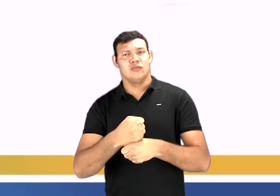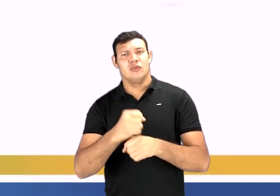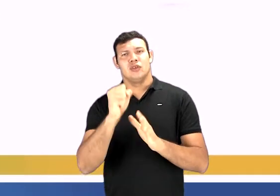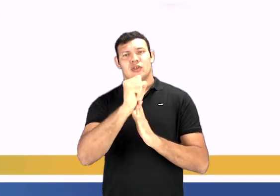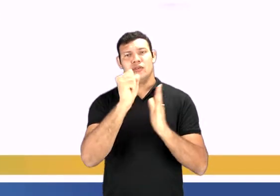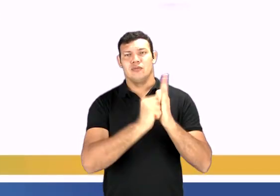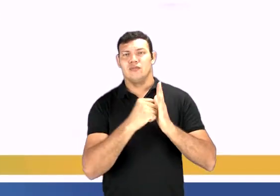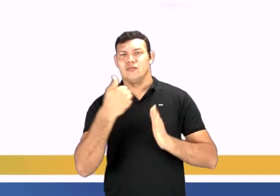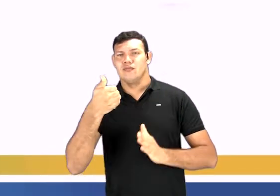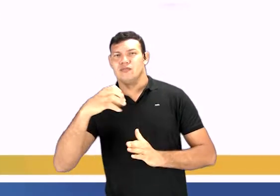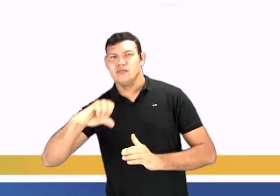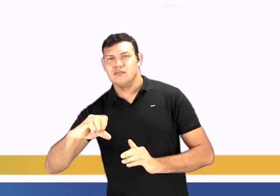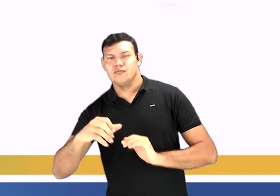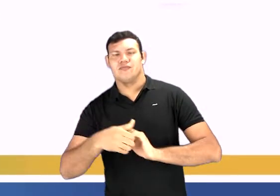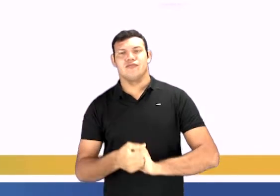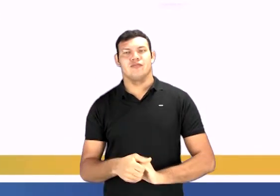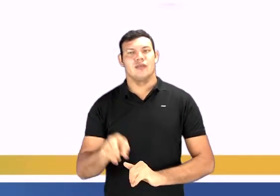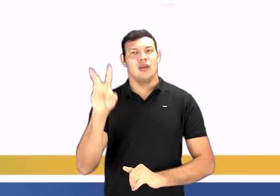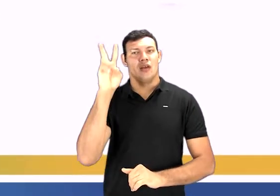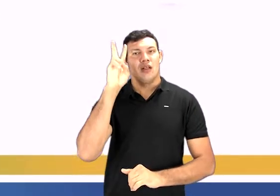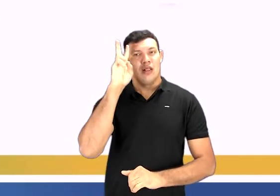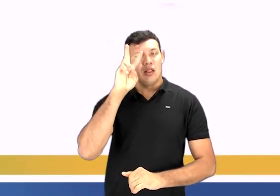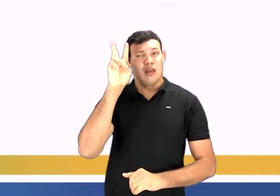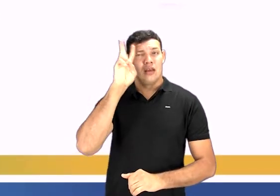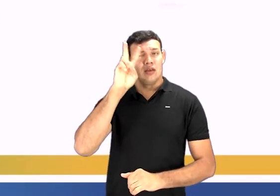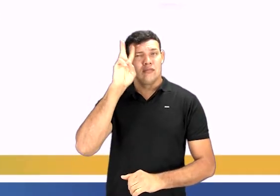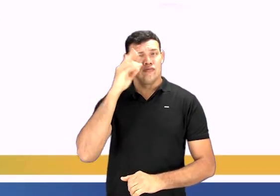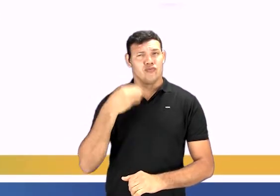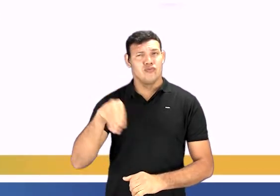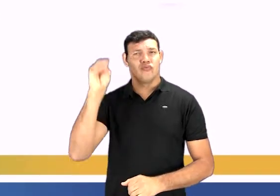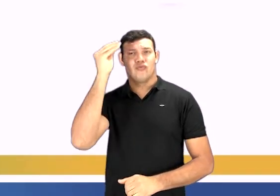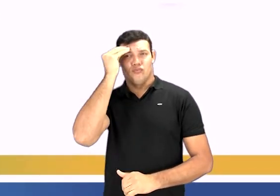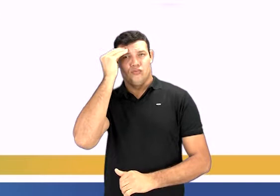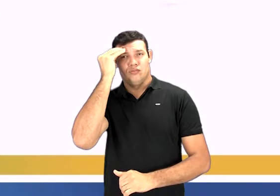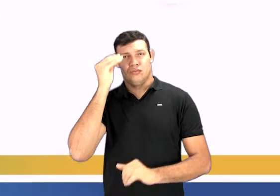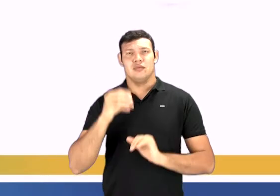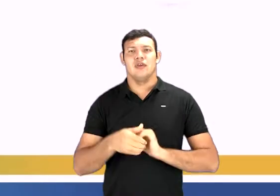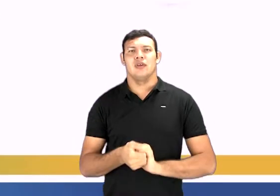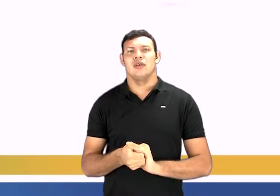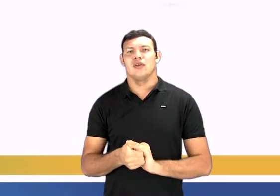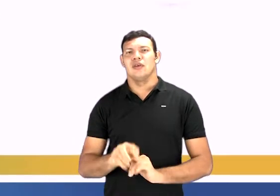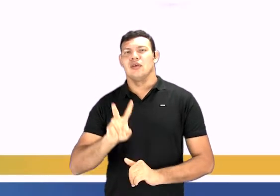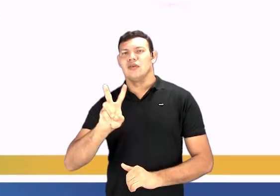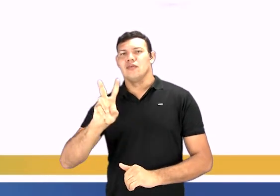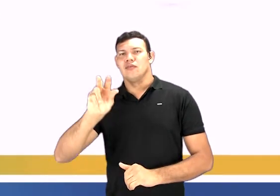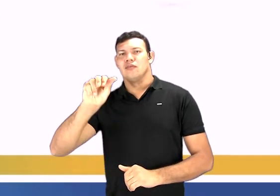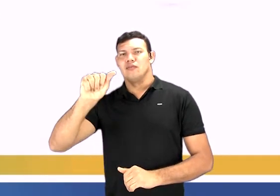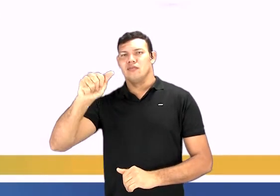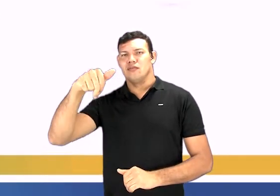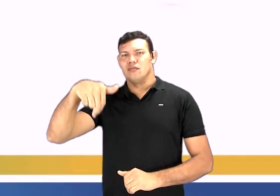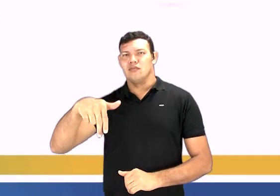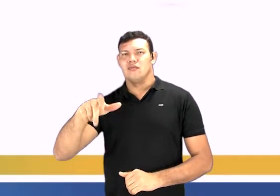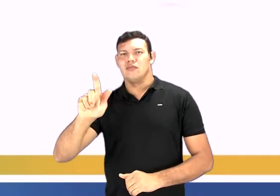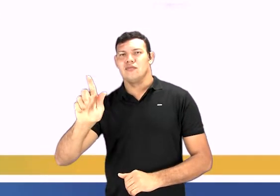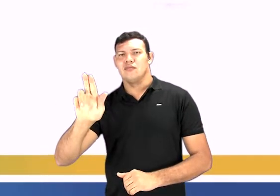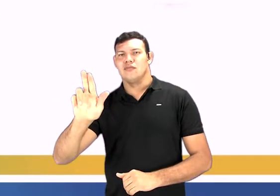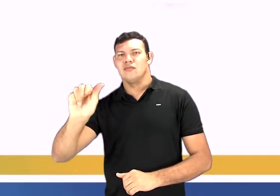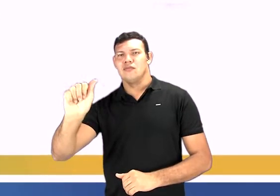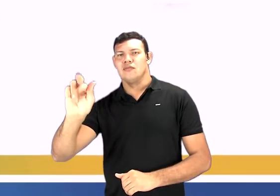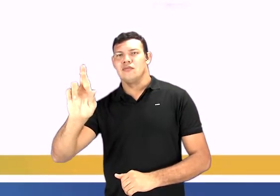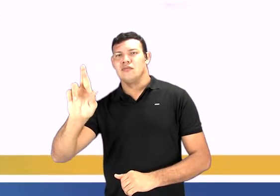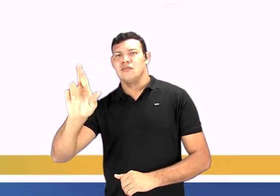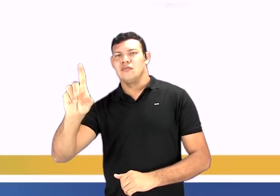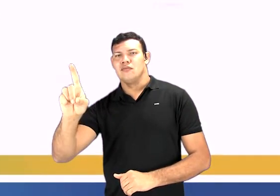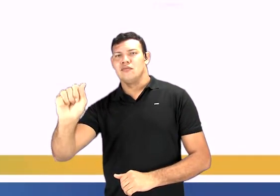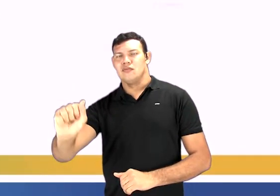vanguardas artísticas, lembre-se disso, vanguardas artísticas, como ficaram conhecidas?